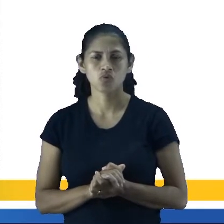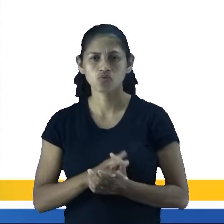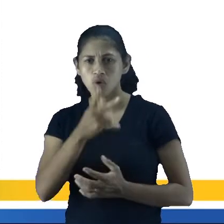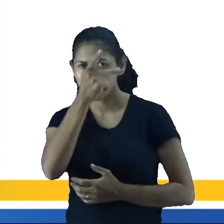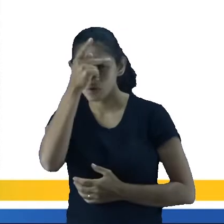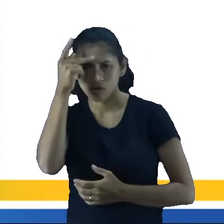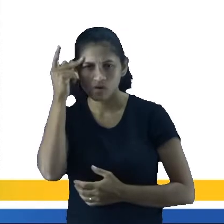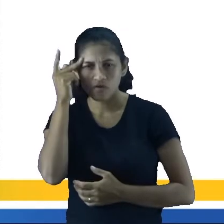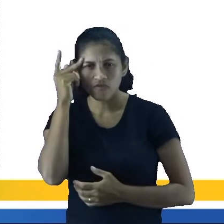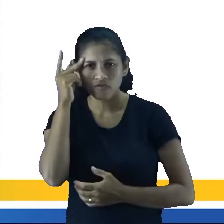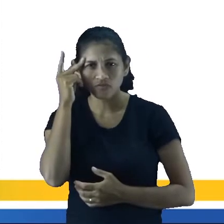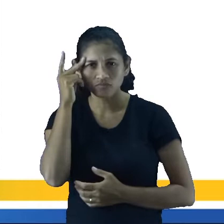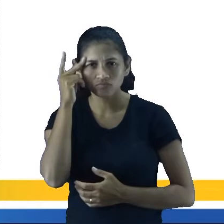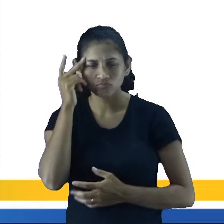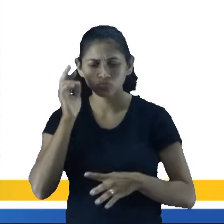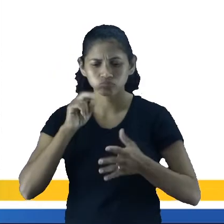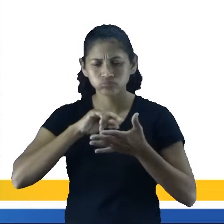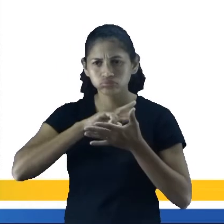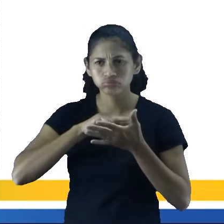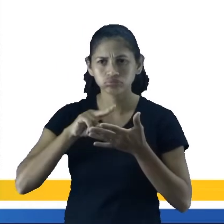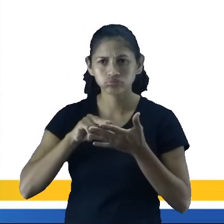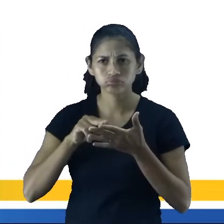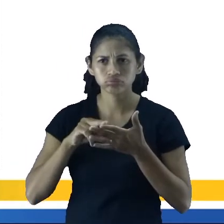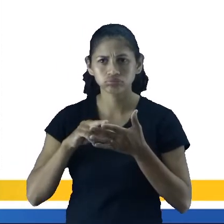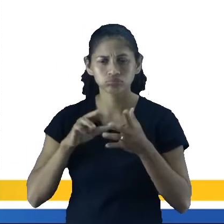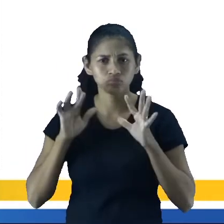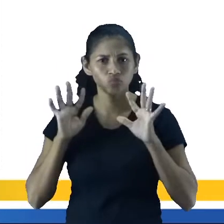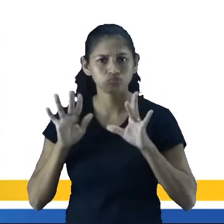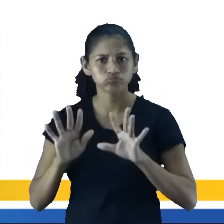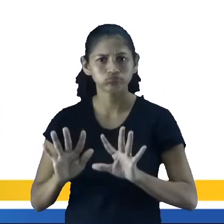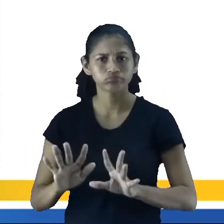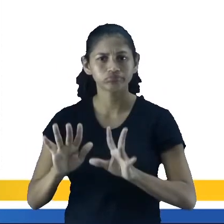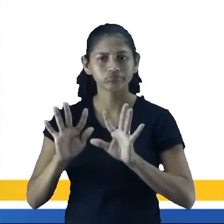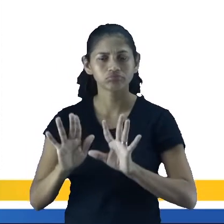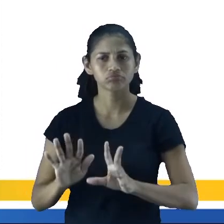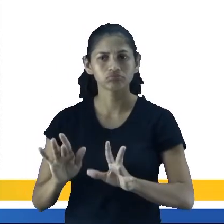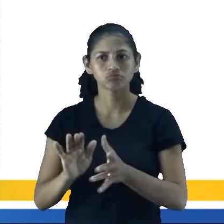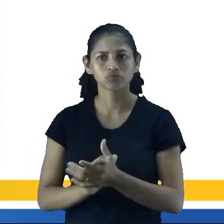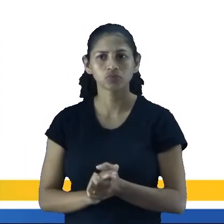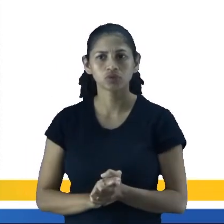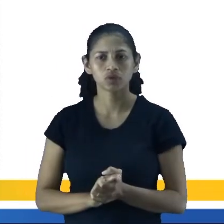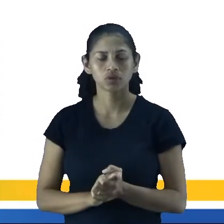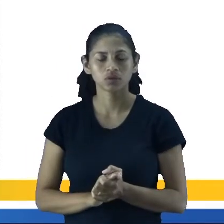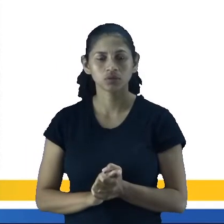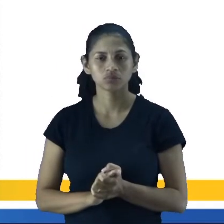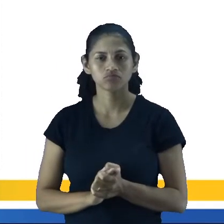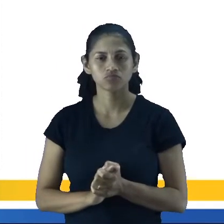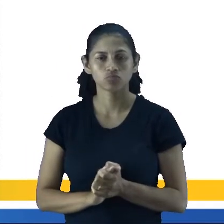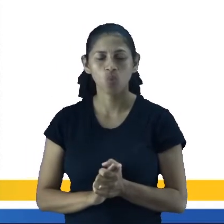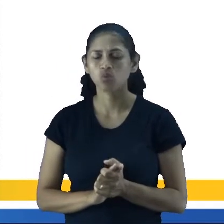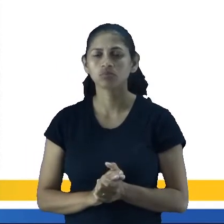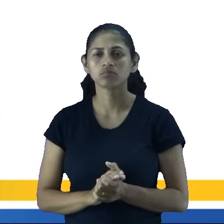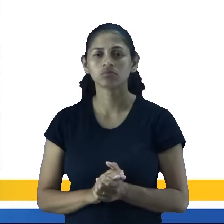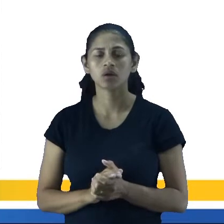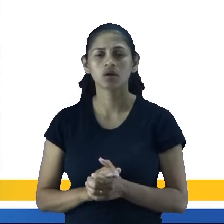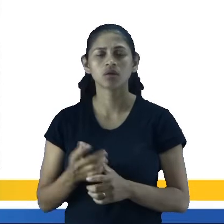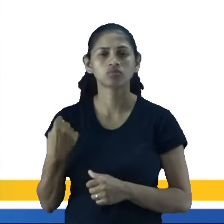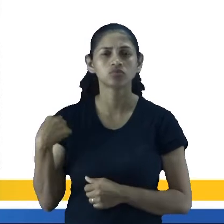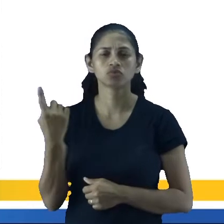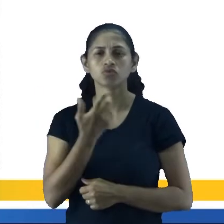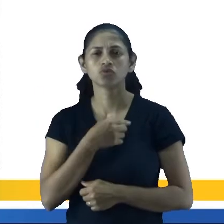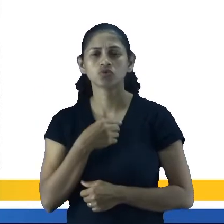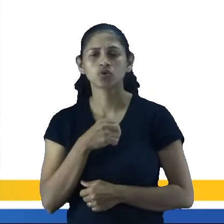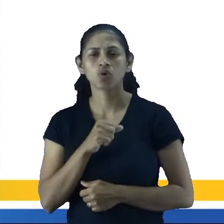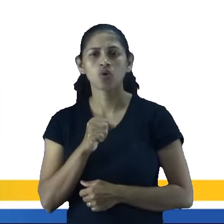cima das casas, né, em vários lugares, assim, muita gente. Que a gente chama de inchaço, né? Houve um inchaço